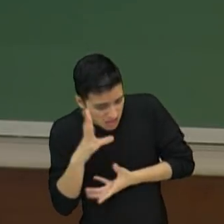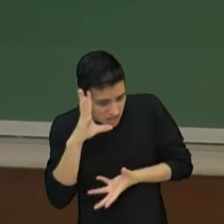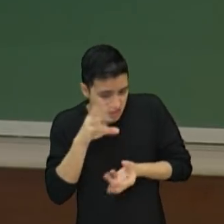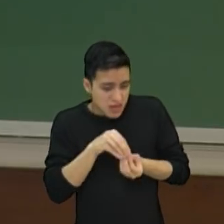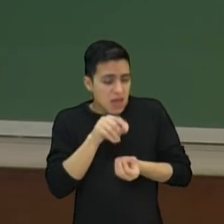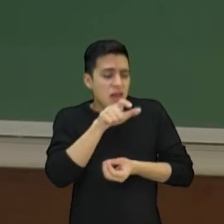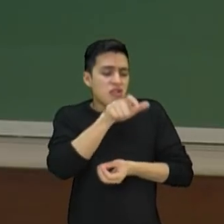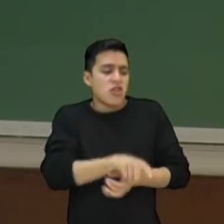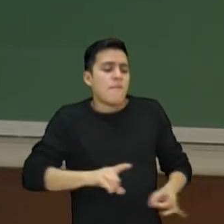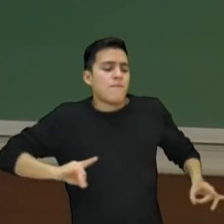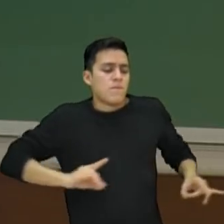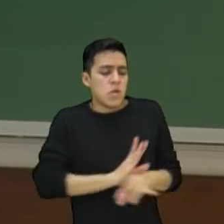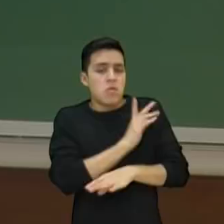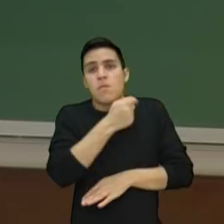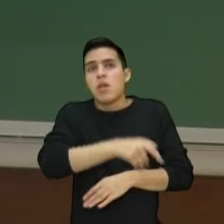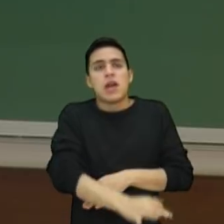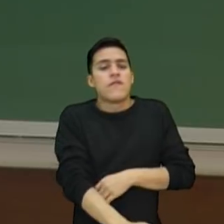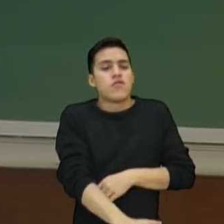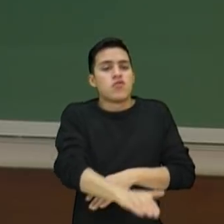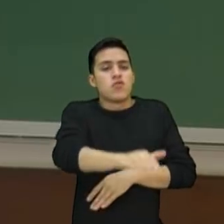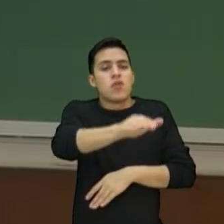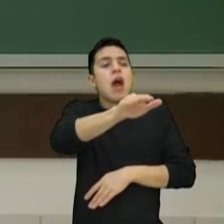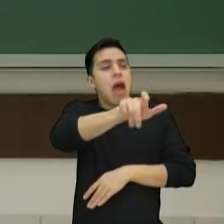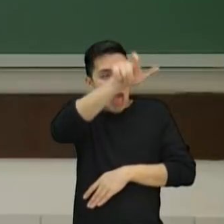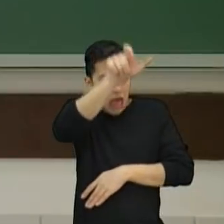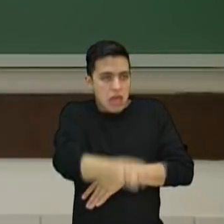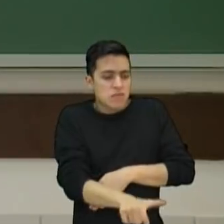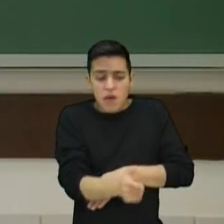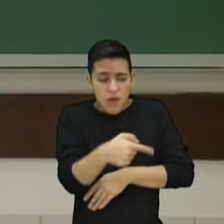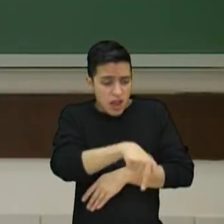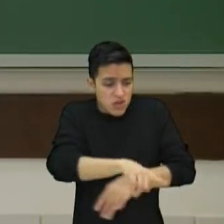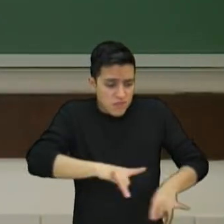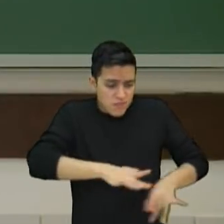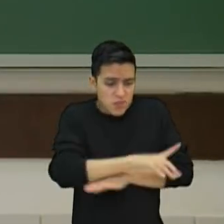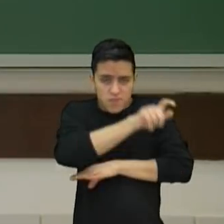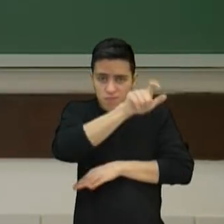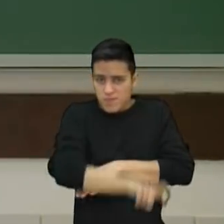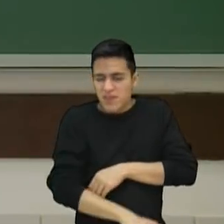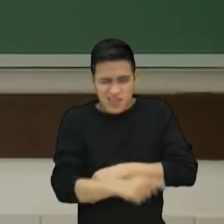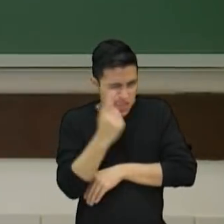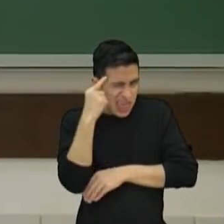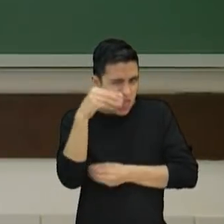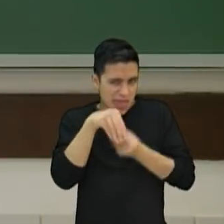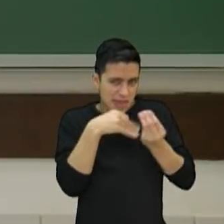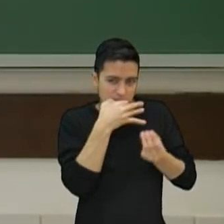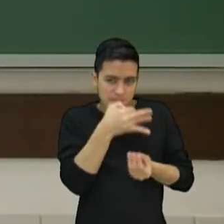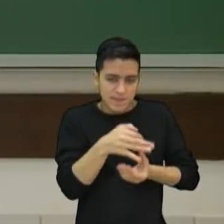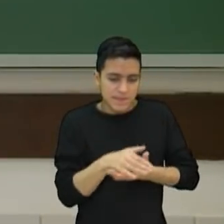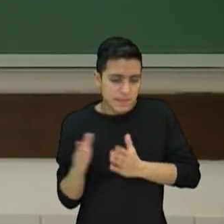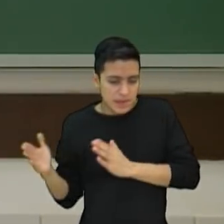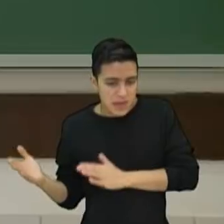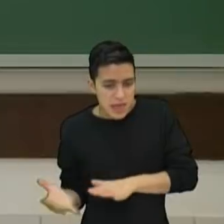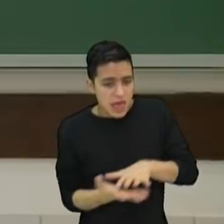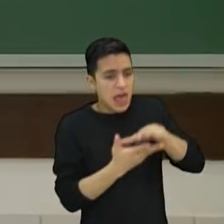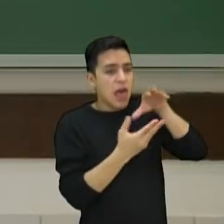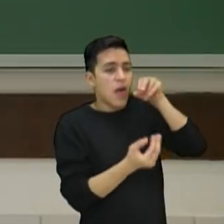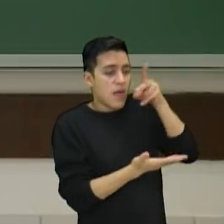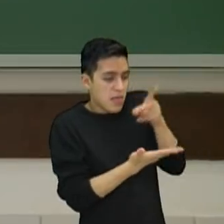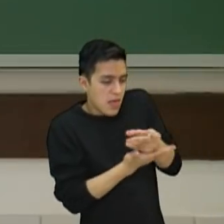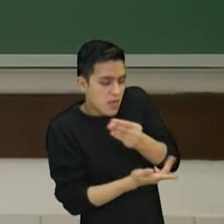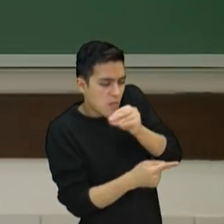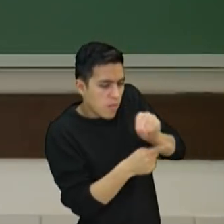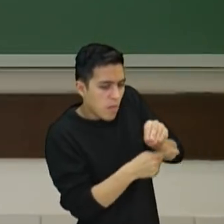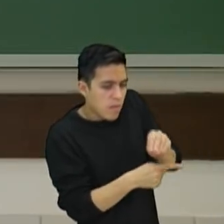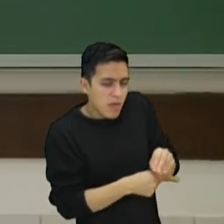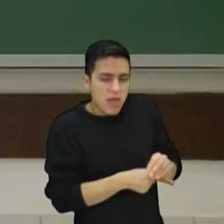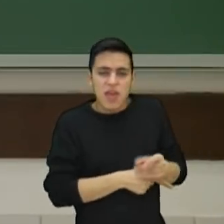criança já é alguma coisa, não precisa crescer para ser alguém, né? Então, aqui a opinião. A alma é ser frequentemente alimentada. Olha